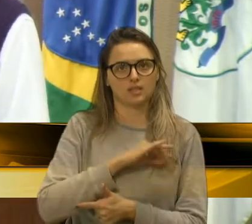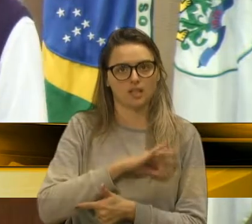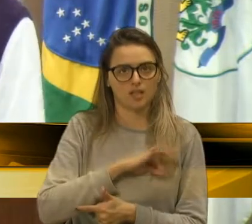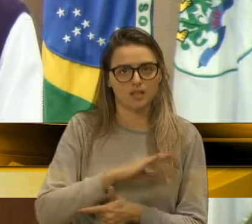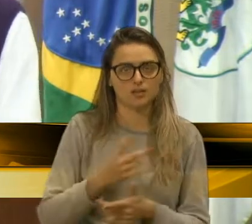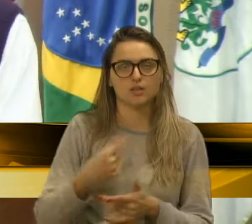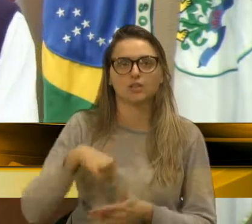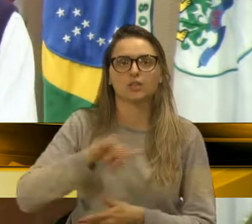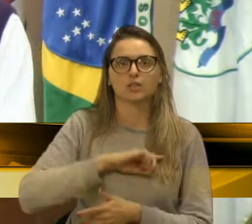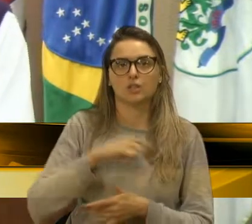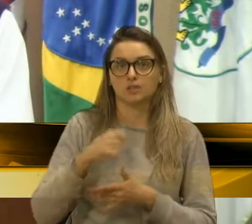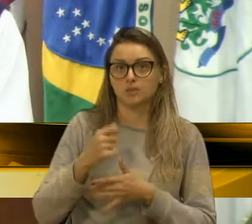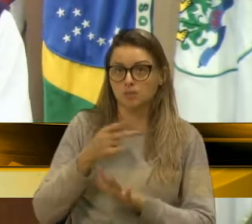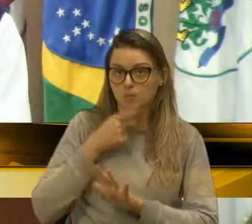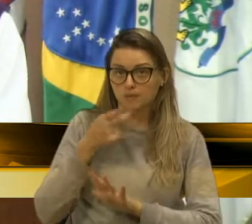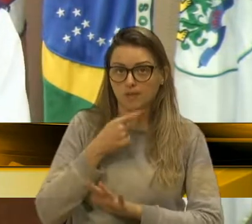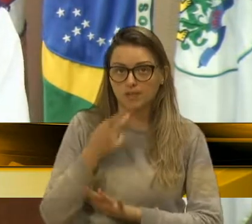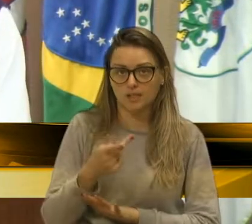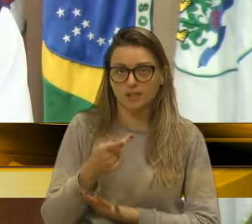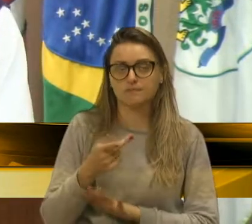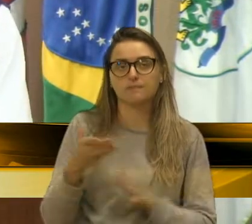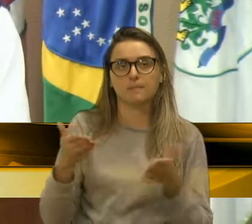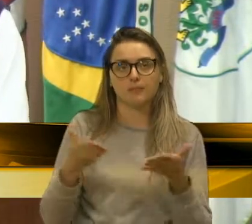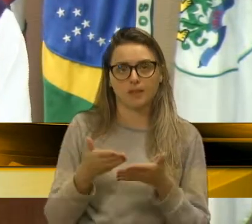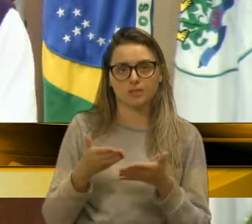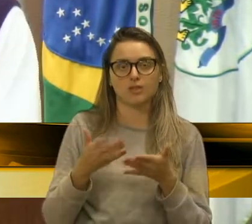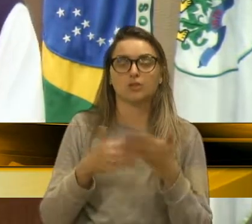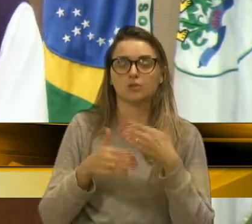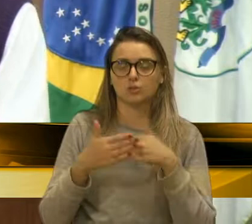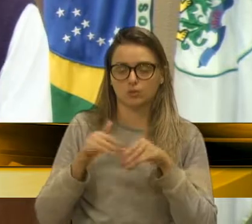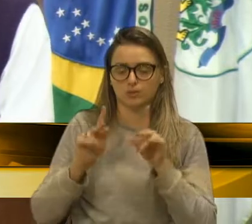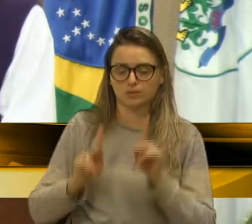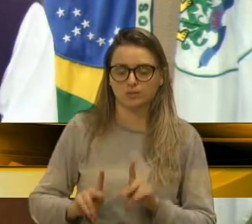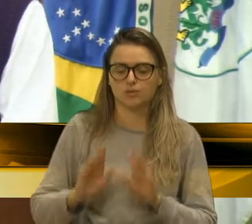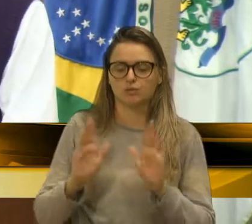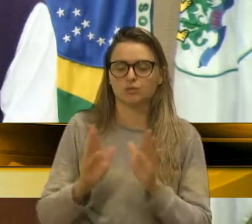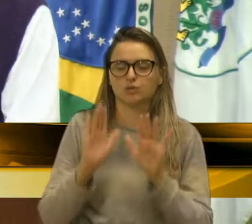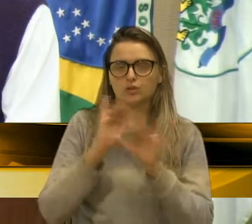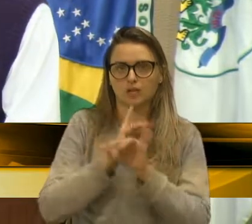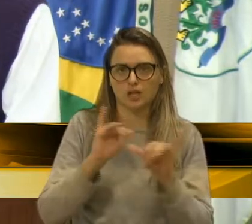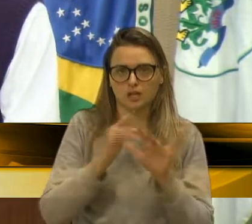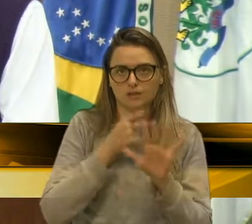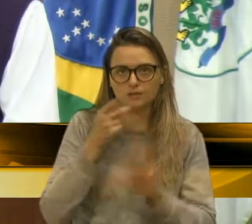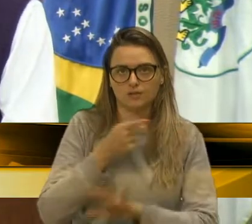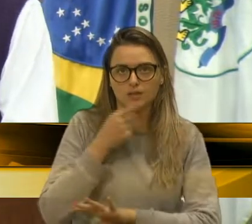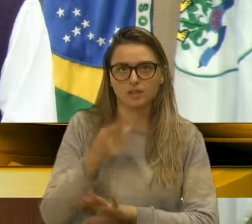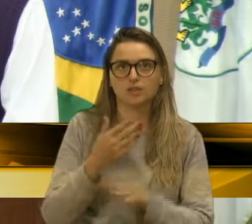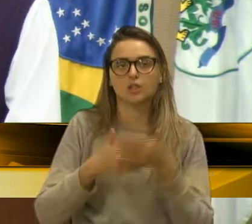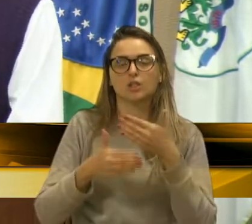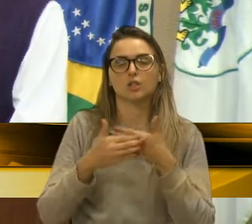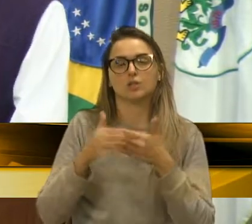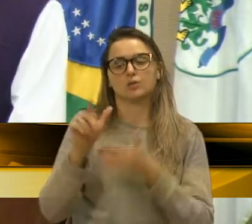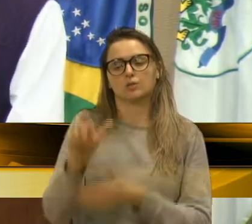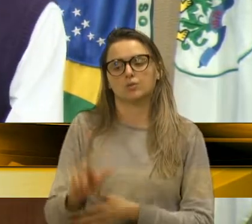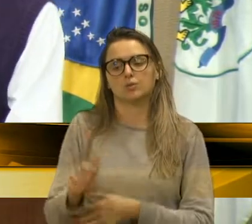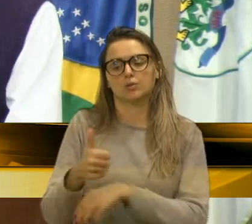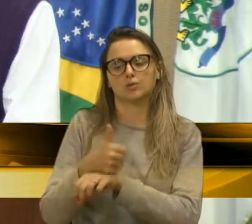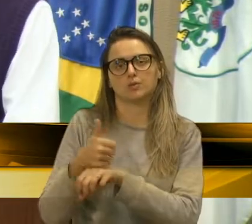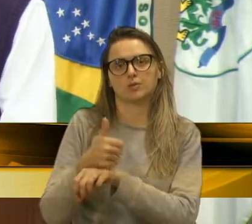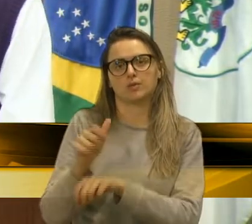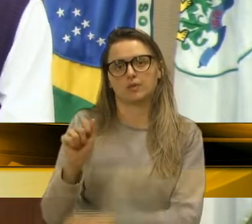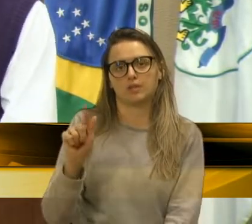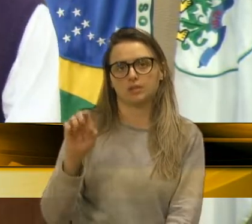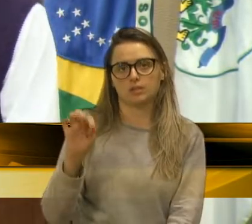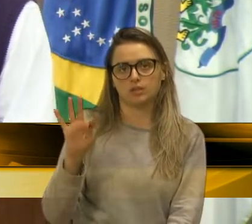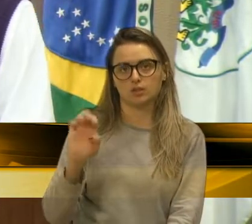contra isso, nós vamos se manifestar, as pessoas já estão se manifestando, os agentes, caso contrário, eles vão